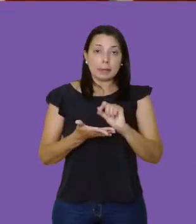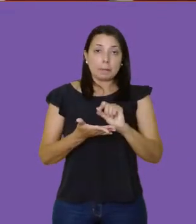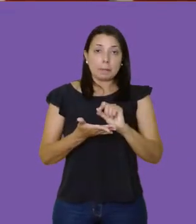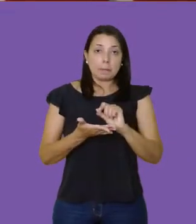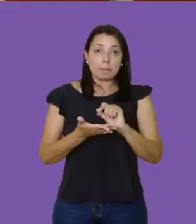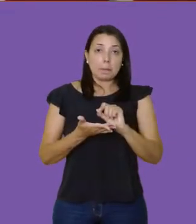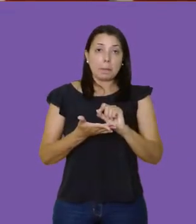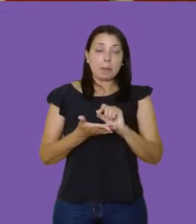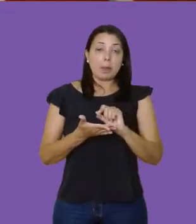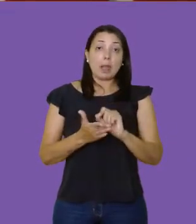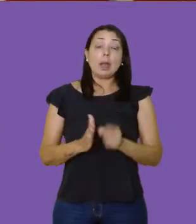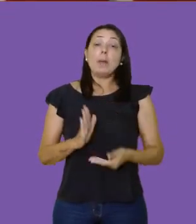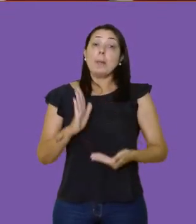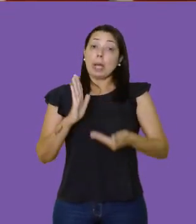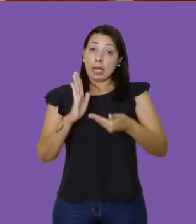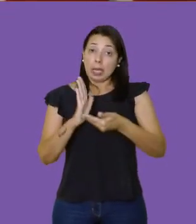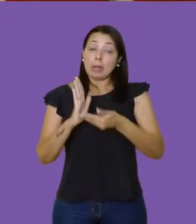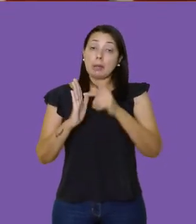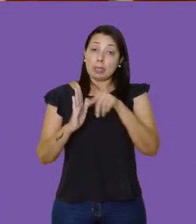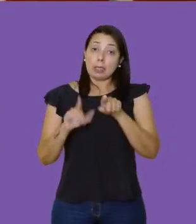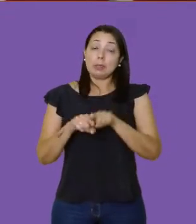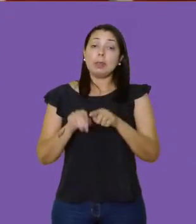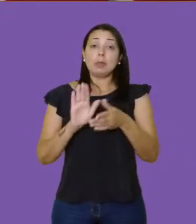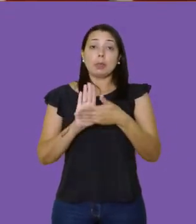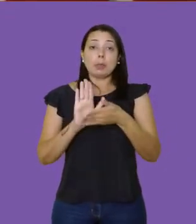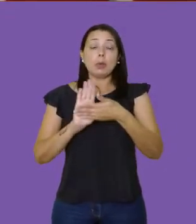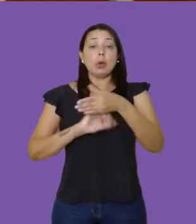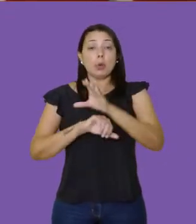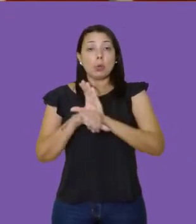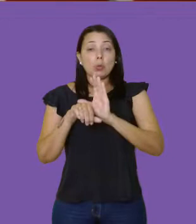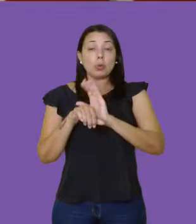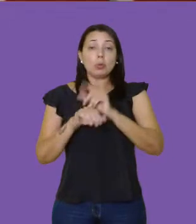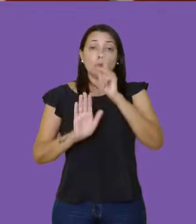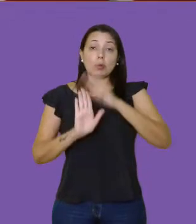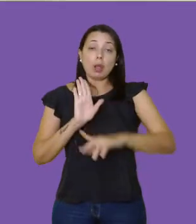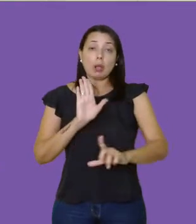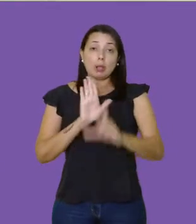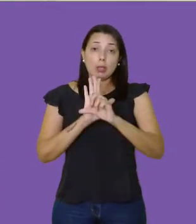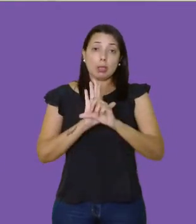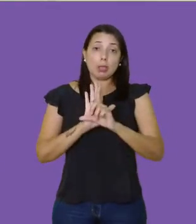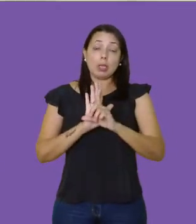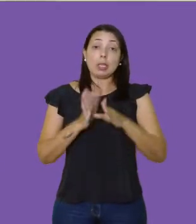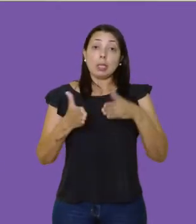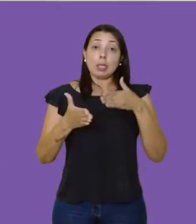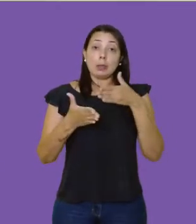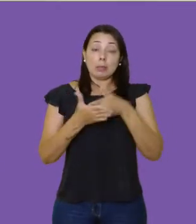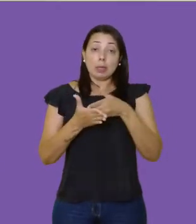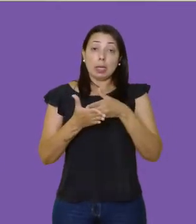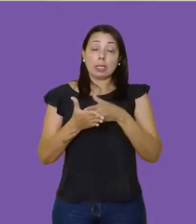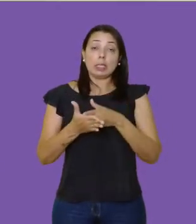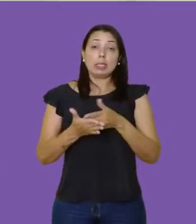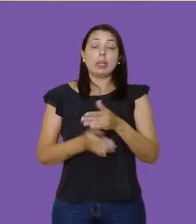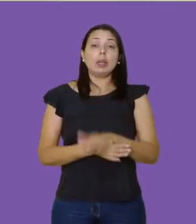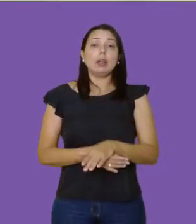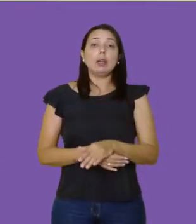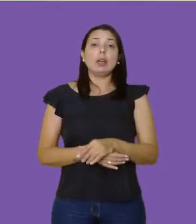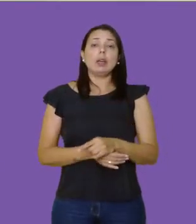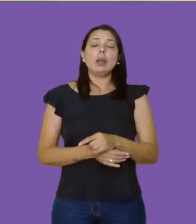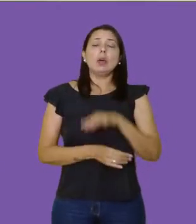dos Deputados, Uma proposta de emenda constitucional e um projeto de lei que impactam